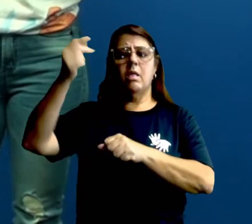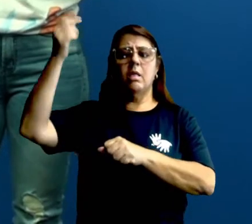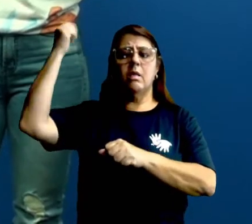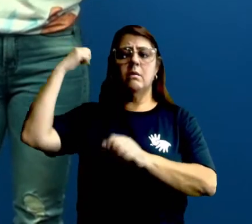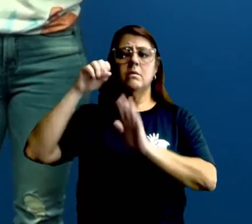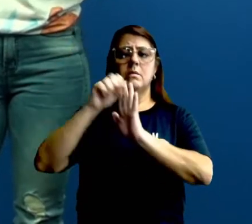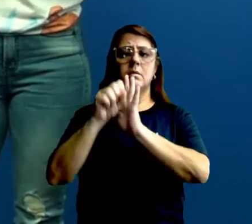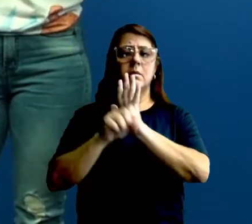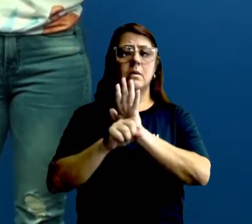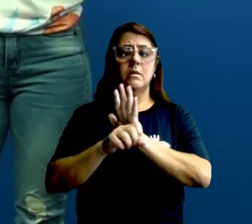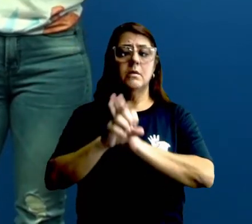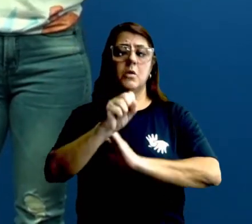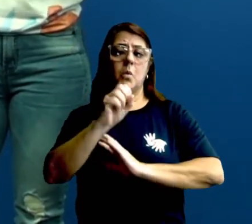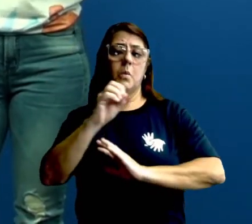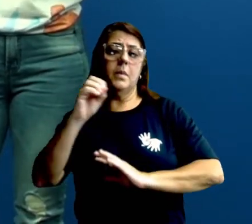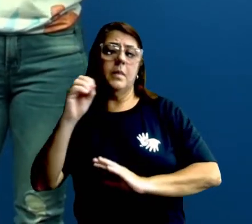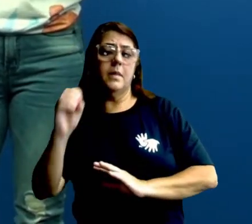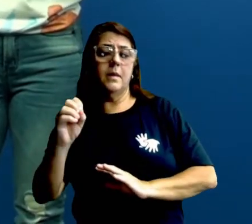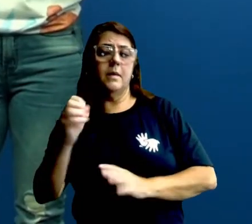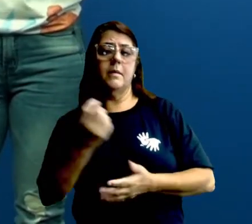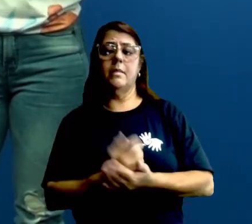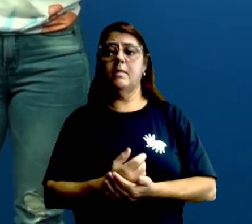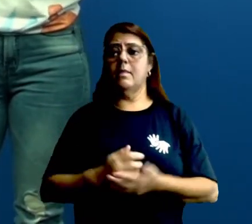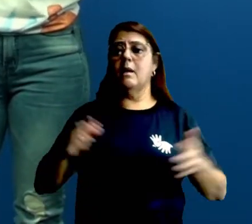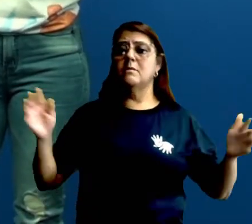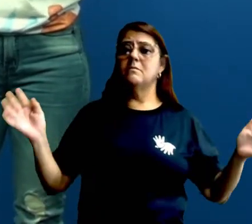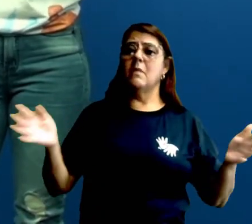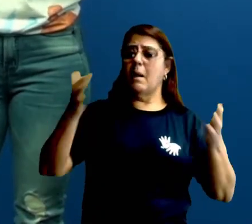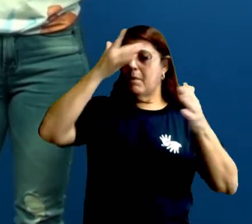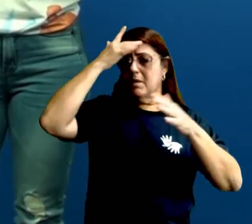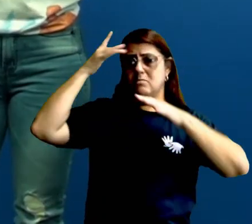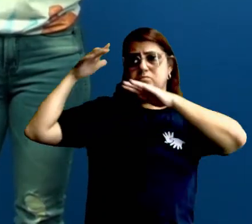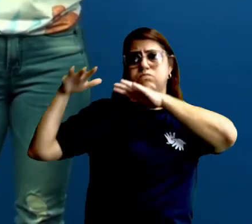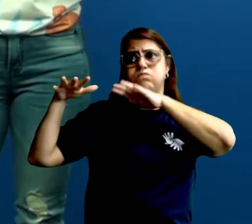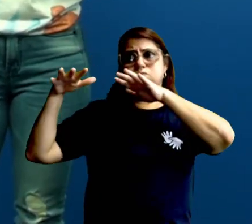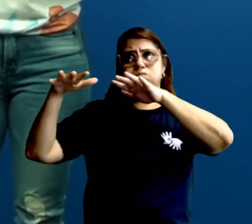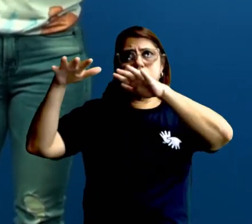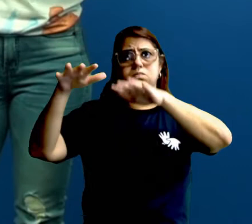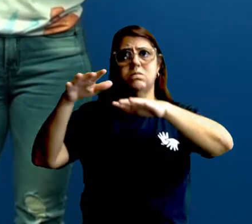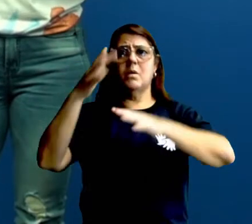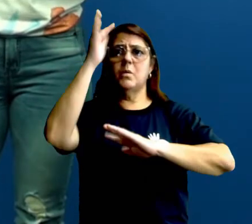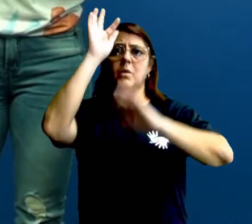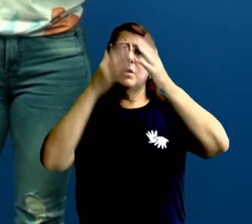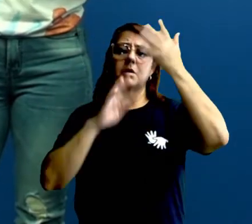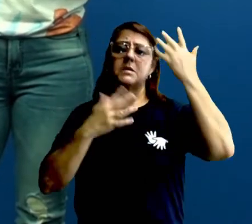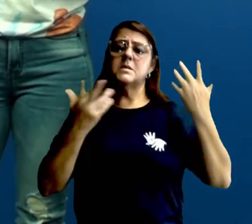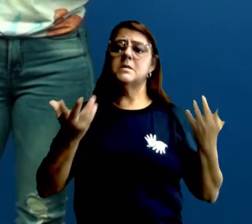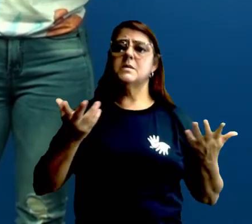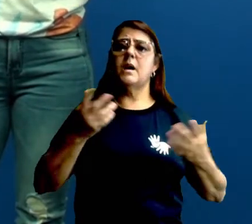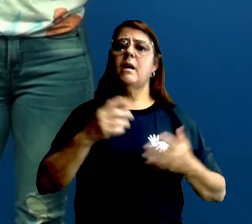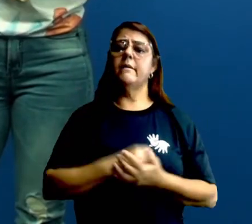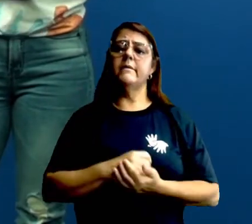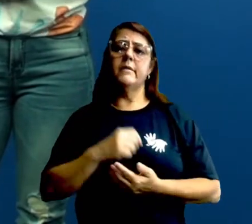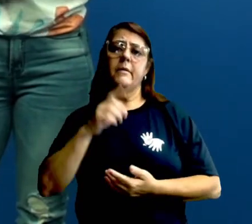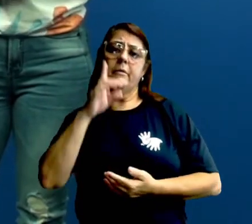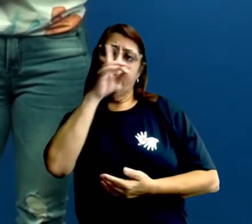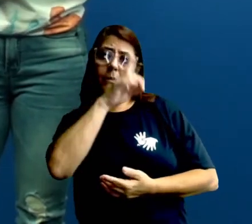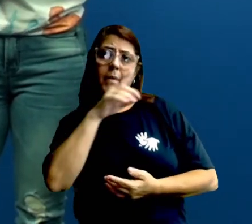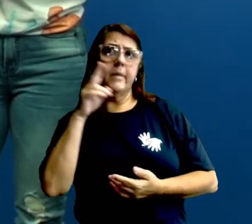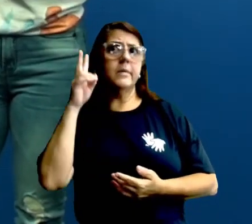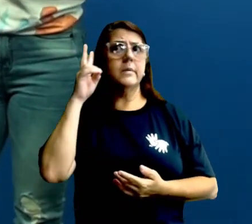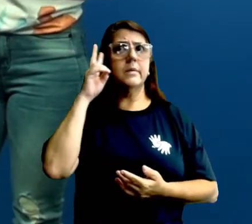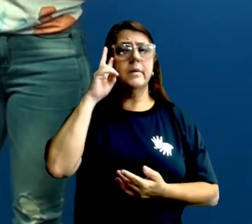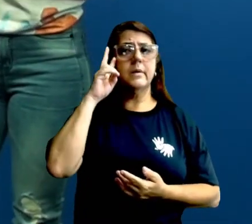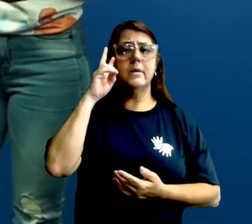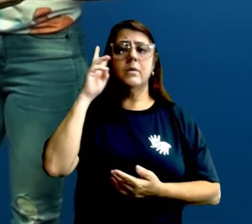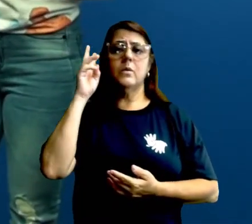de 80, trazendo, animando os sábados, domingos e segunda-feira de